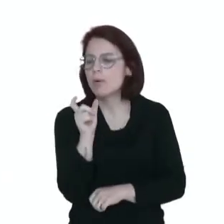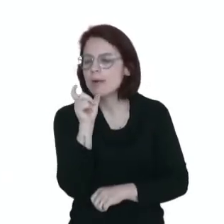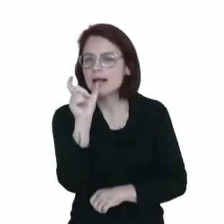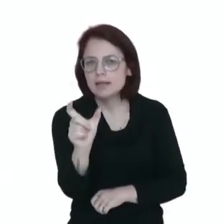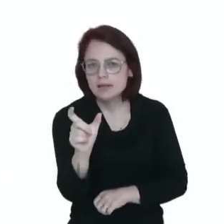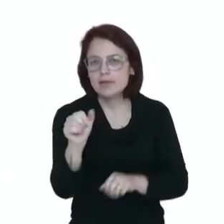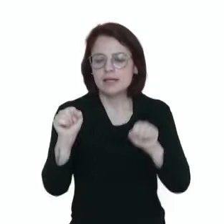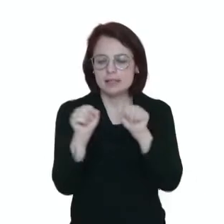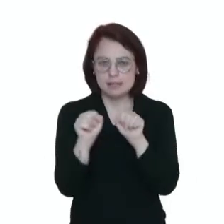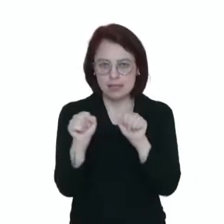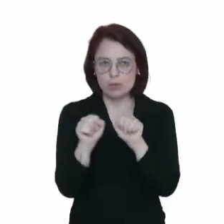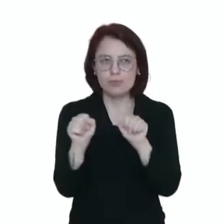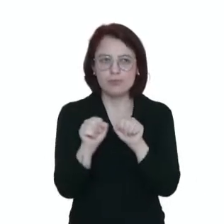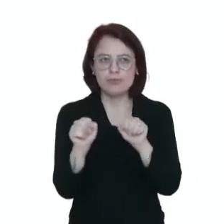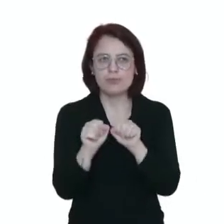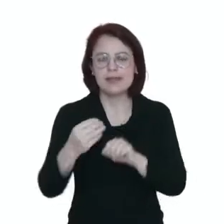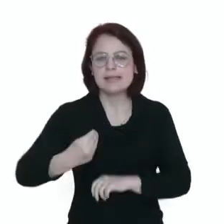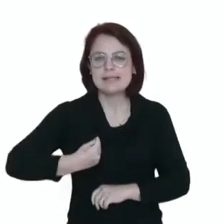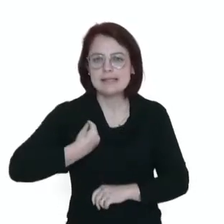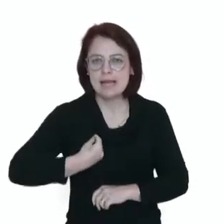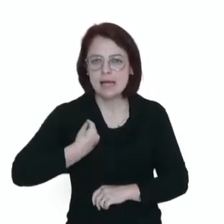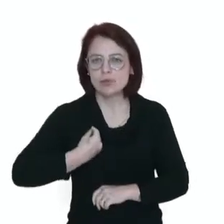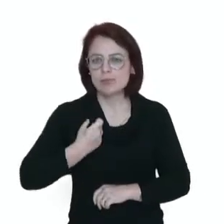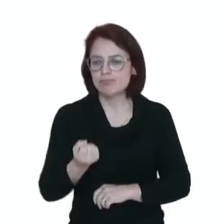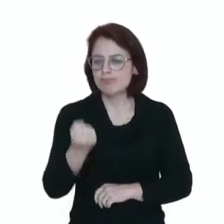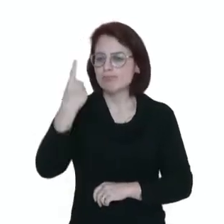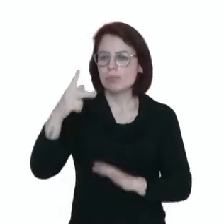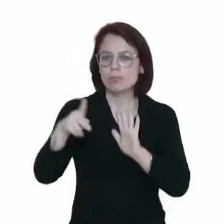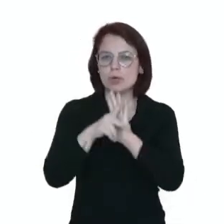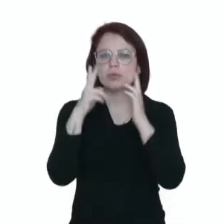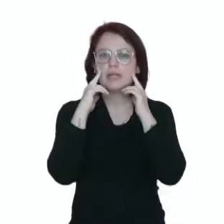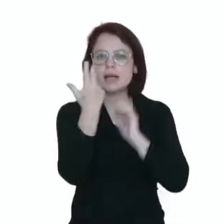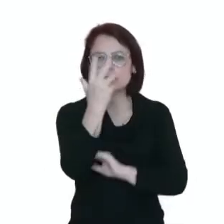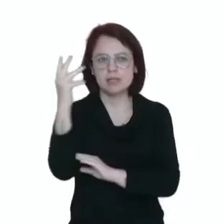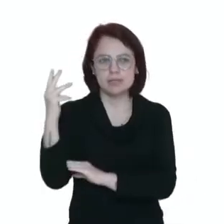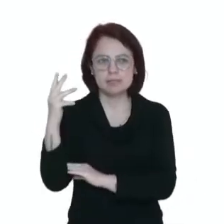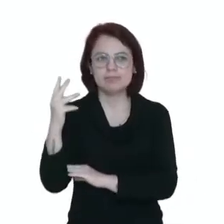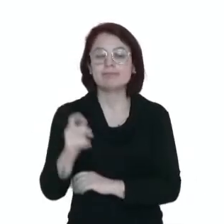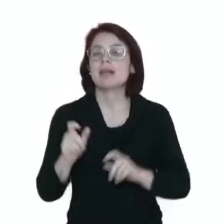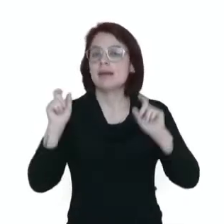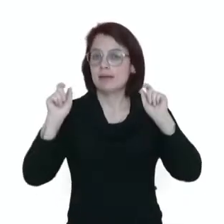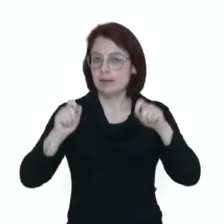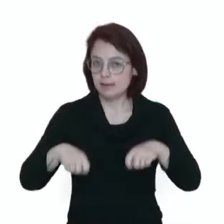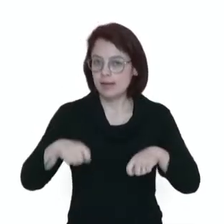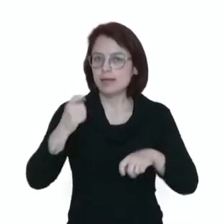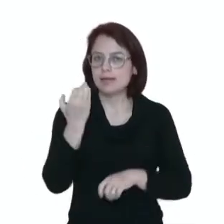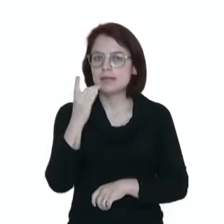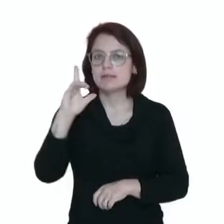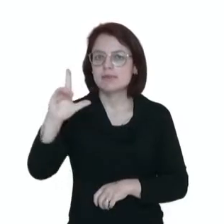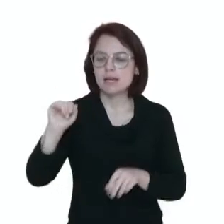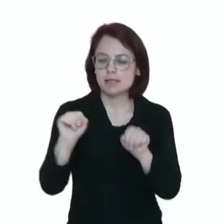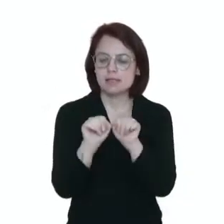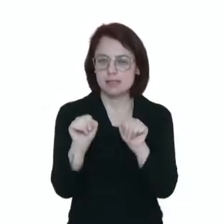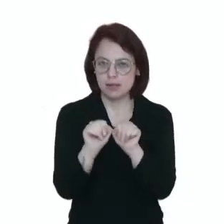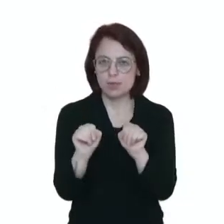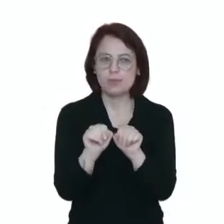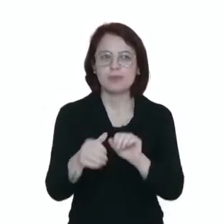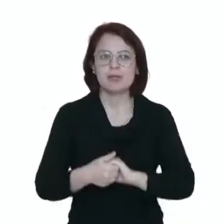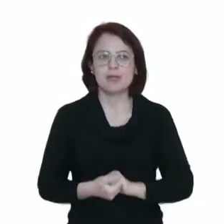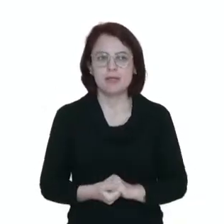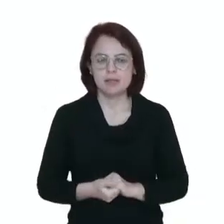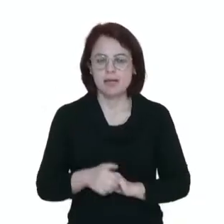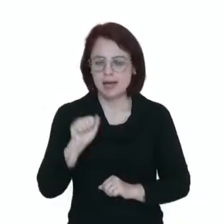indica ação, estado ou fenômeno da natureza. Pode ser classificado como verbo de ação, quando